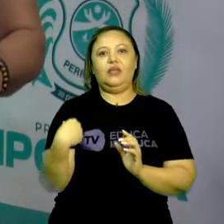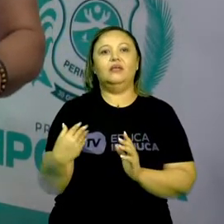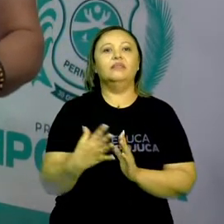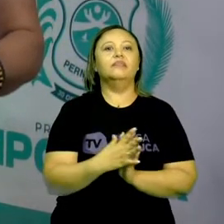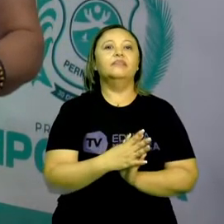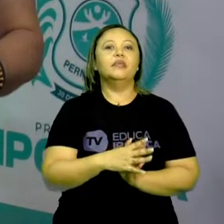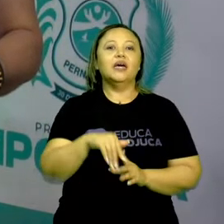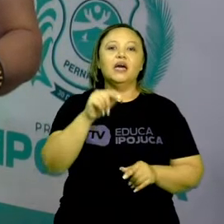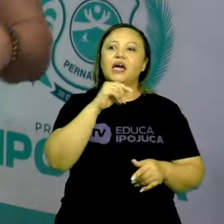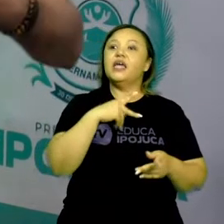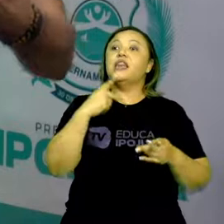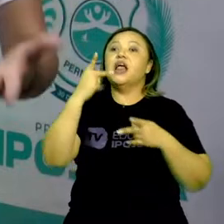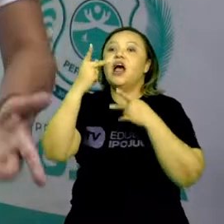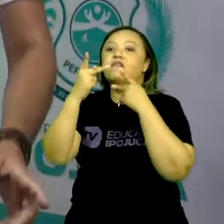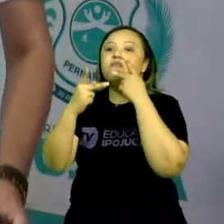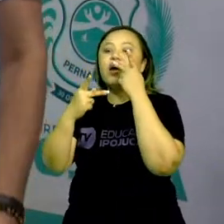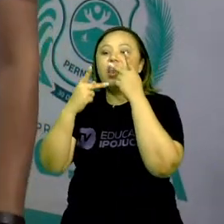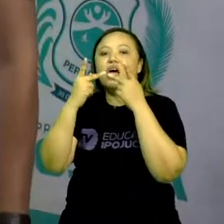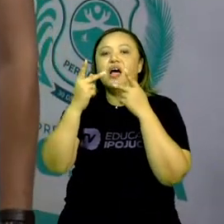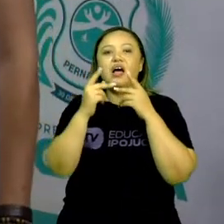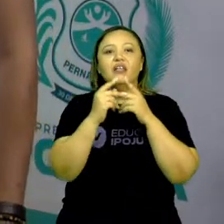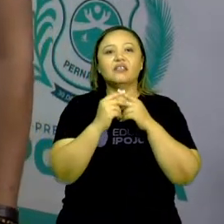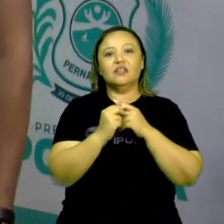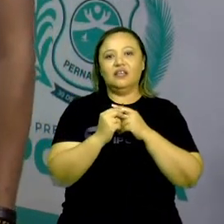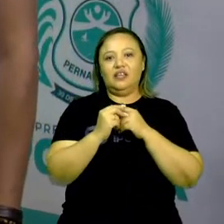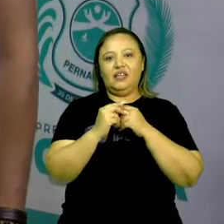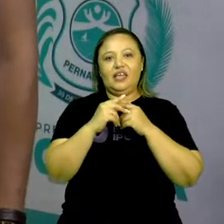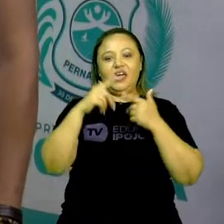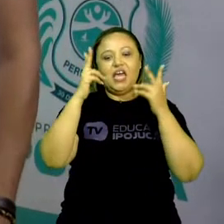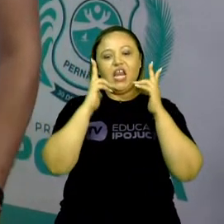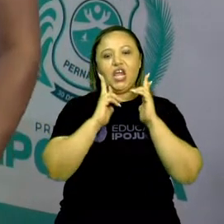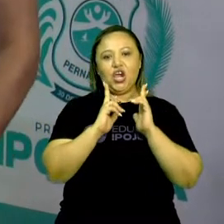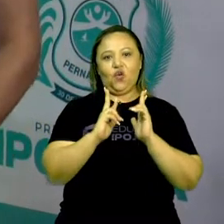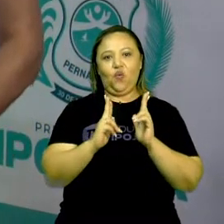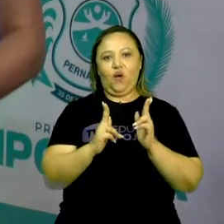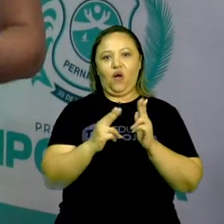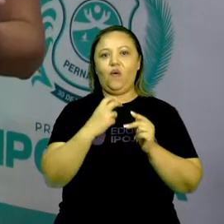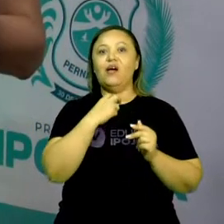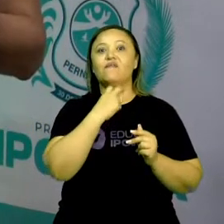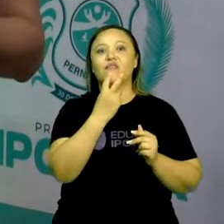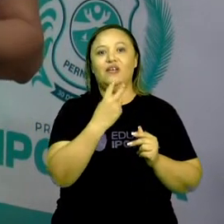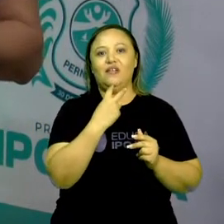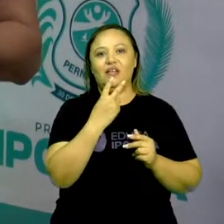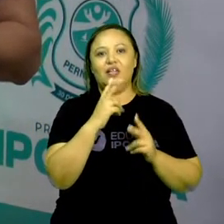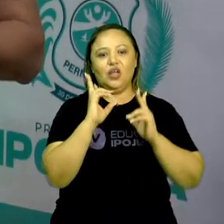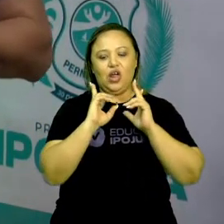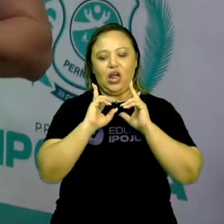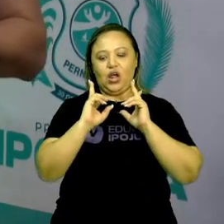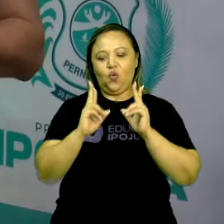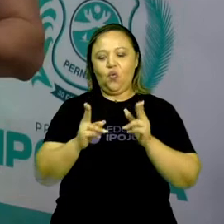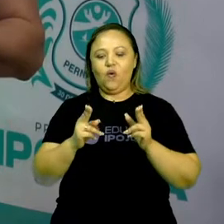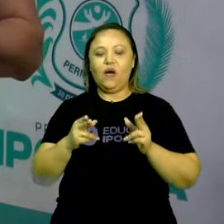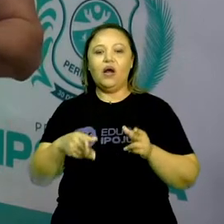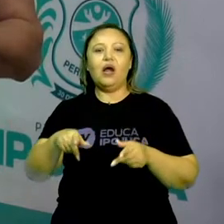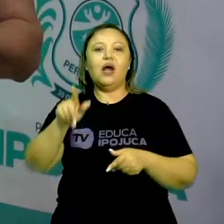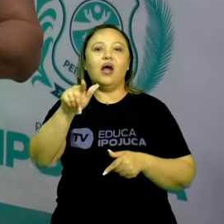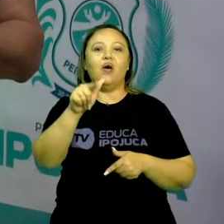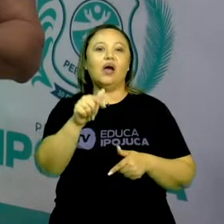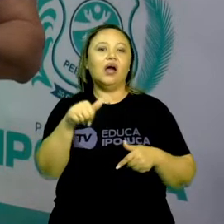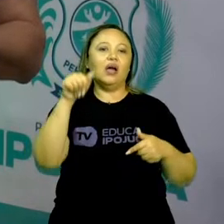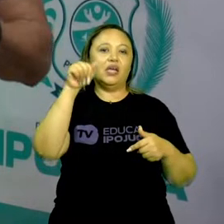aqui no Nordeste, sabe? Aquela coisa de oxente, não sei o quê, né? E a galera de Recife não